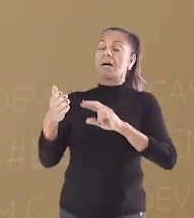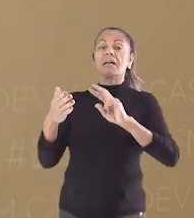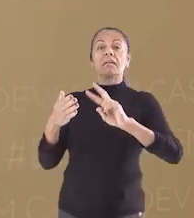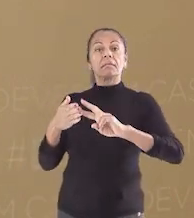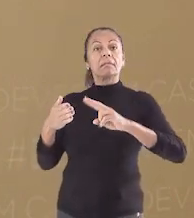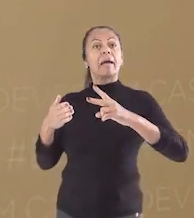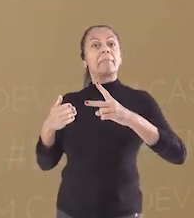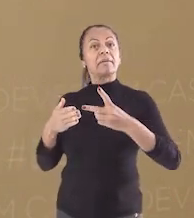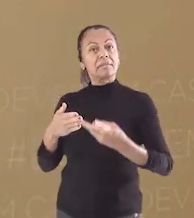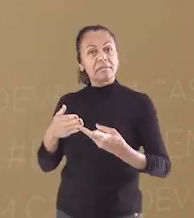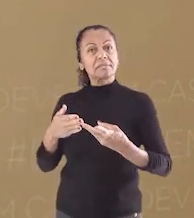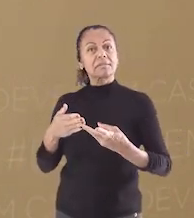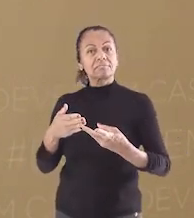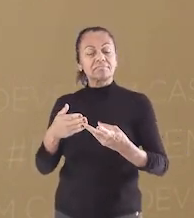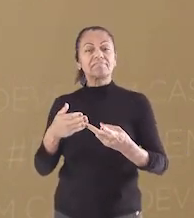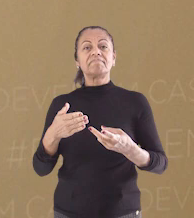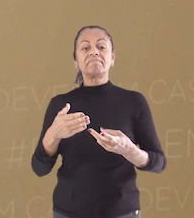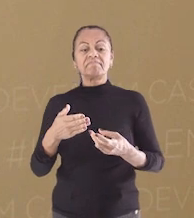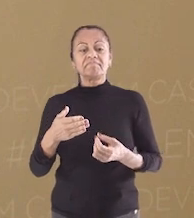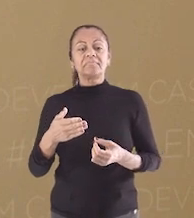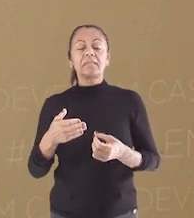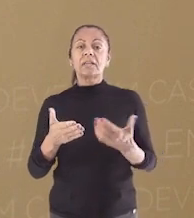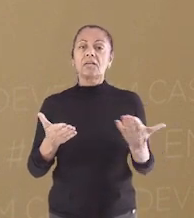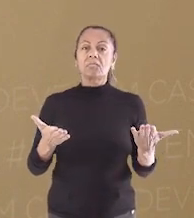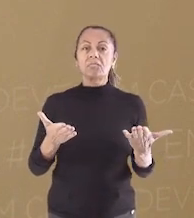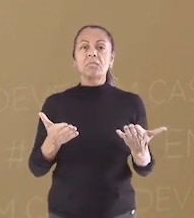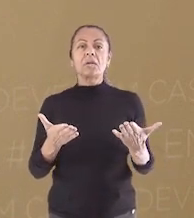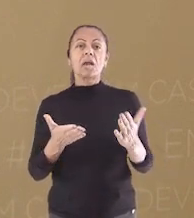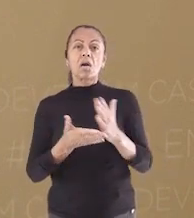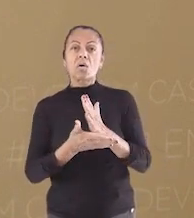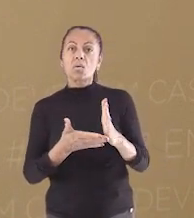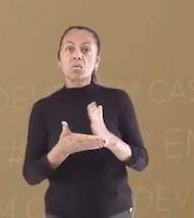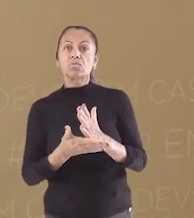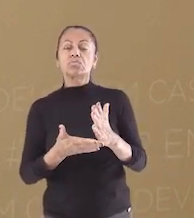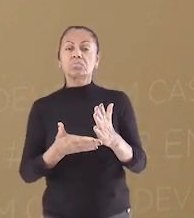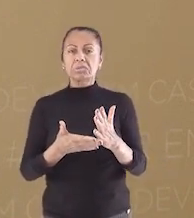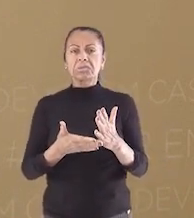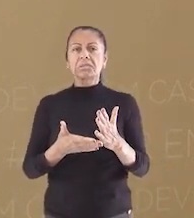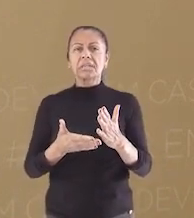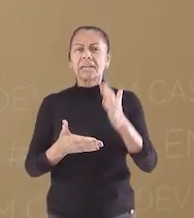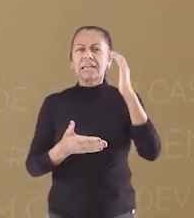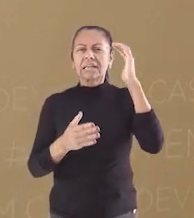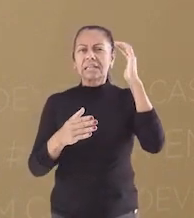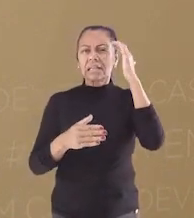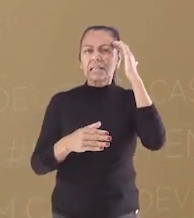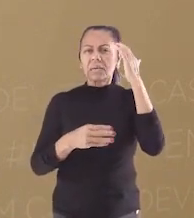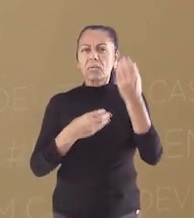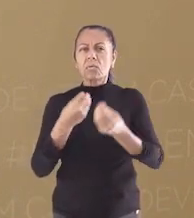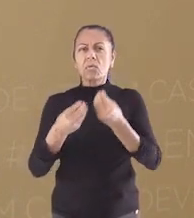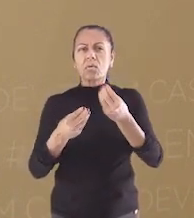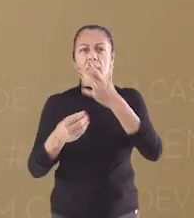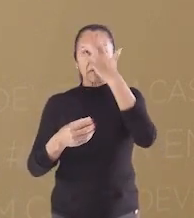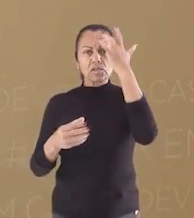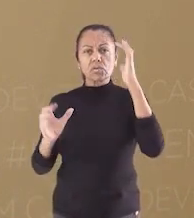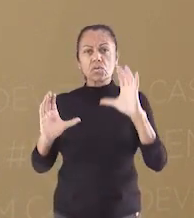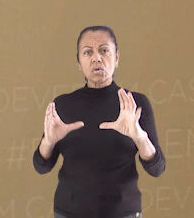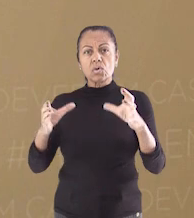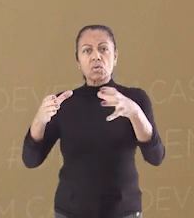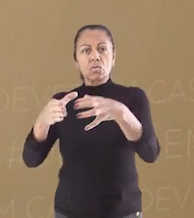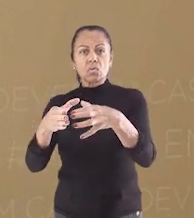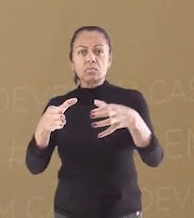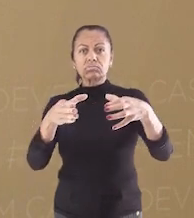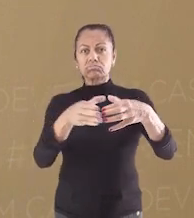e a interpretação desses registros? Analisando o significado do que é considerado sagrado, entendemos